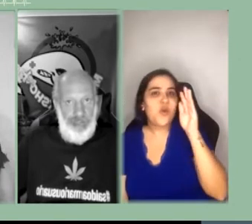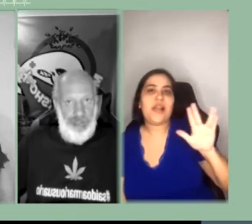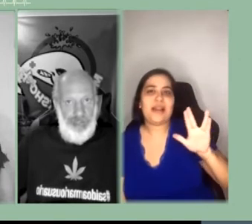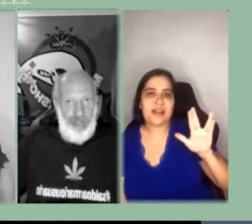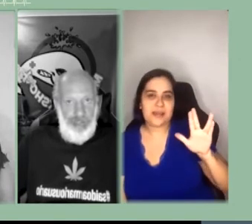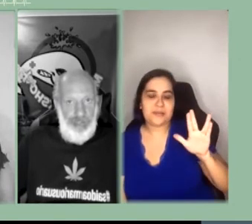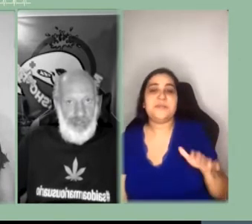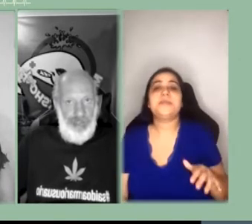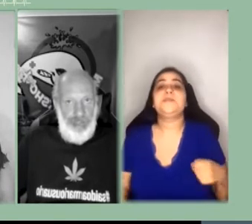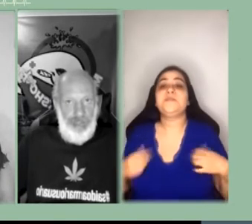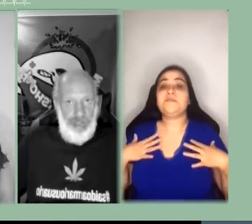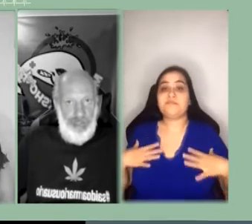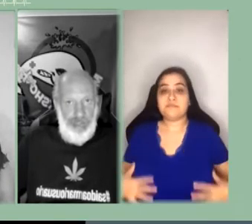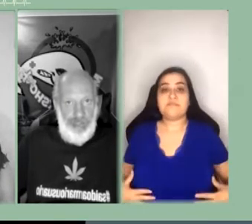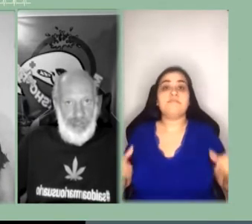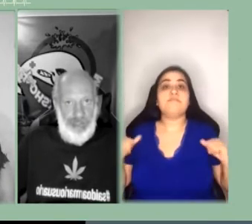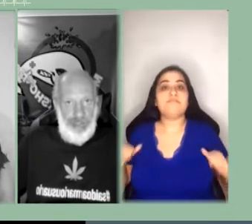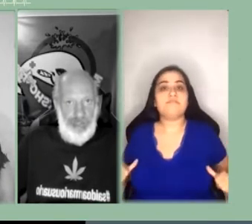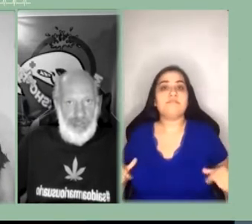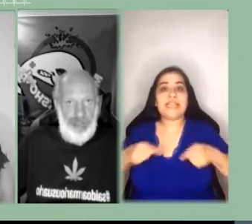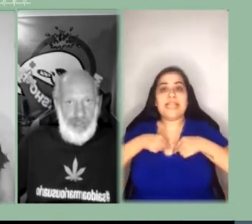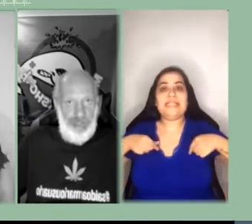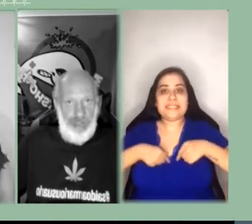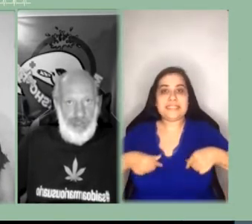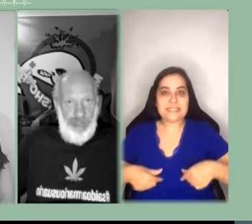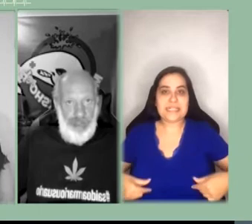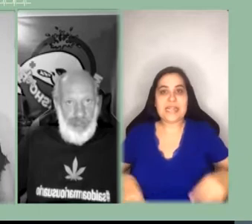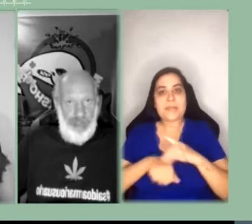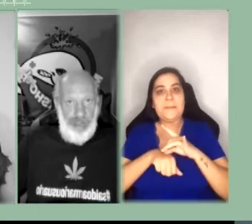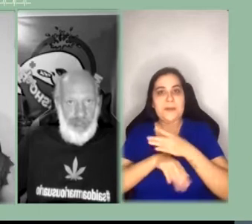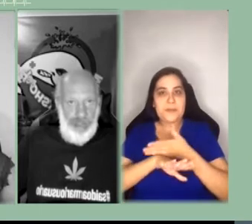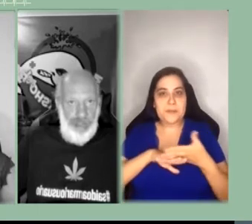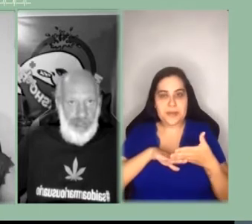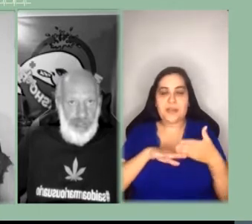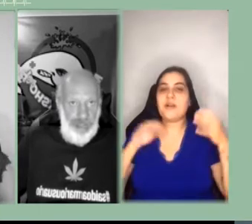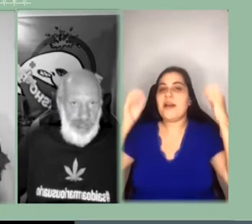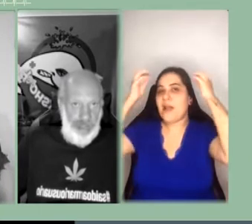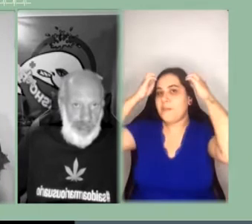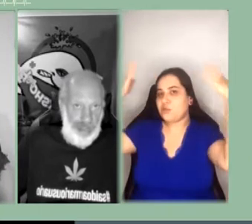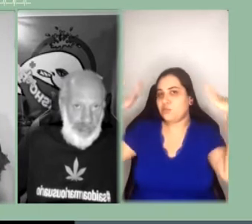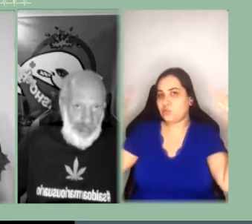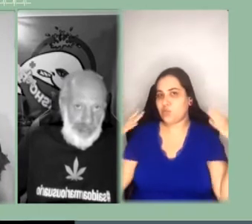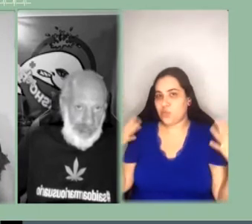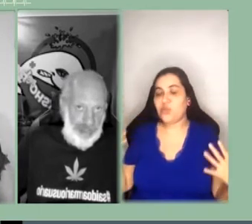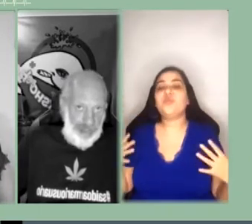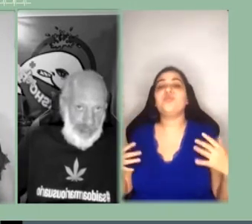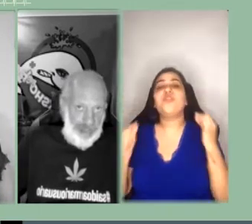uma camiseta listrada, preta e branca, com os cabelos soltos e um fone de ouvido branco nos